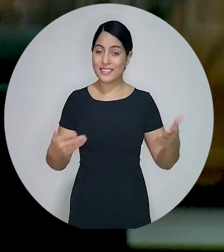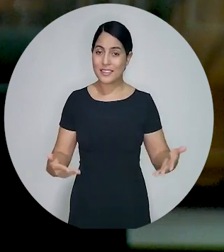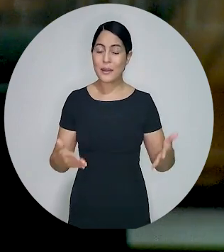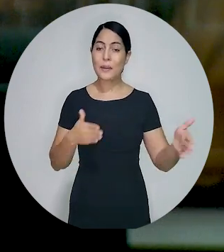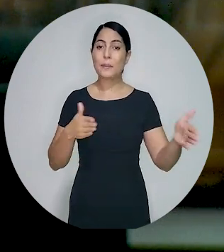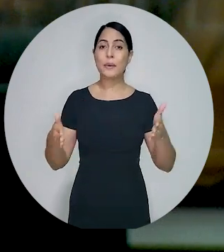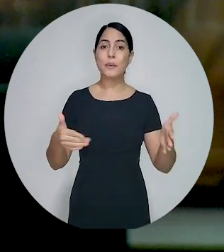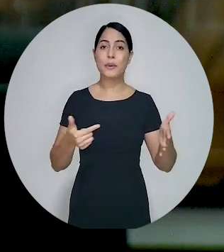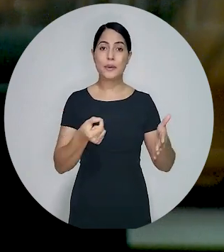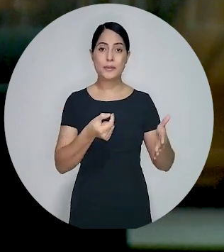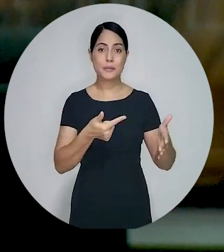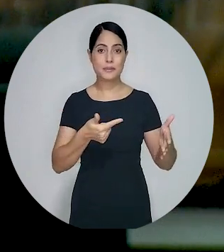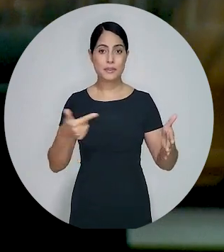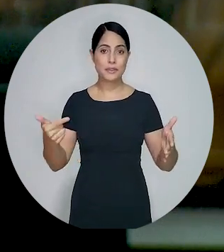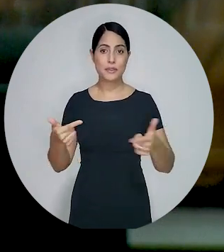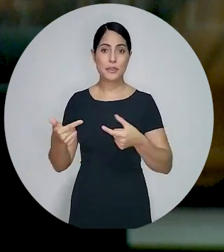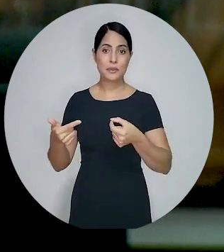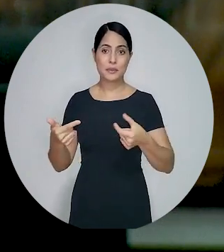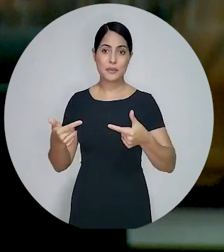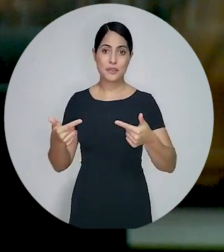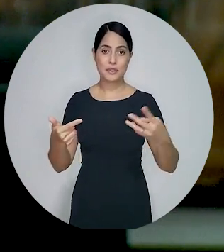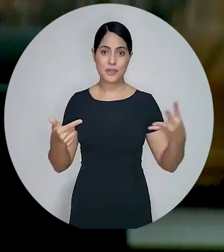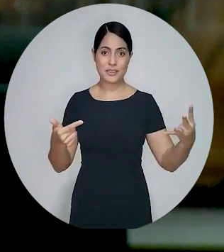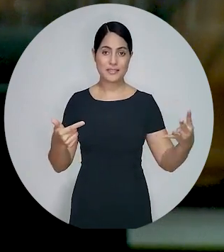irá presidir a seccional no triênio